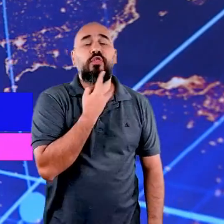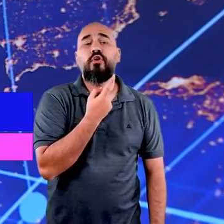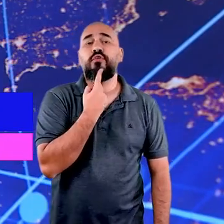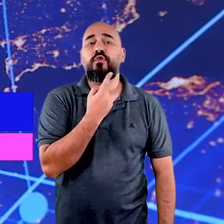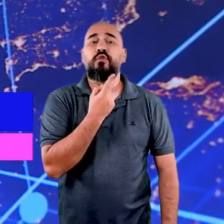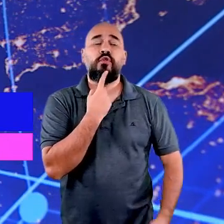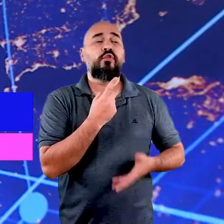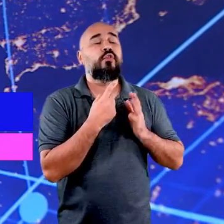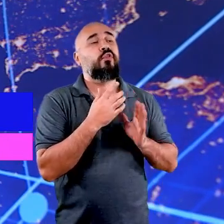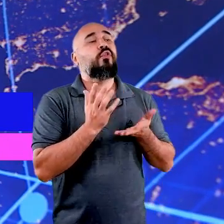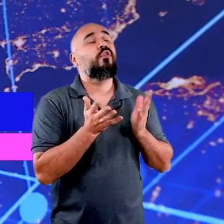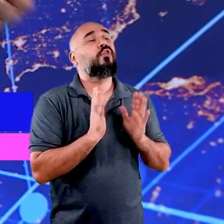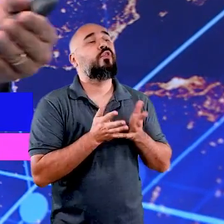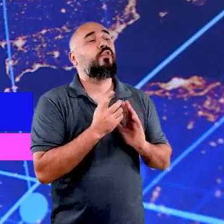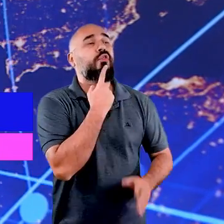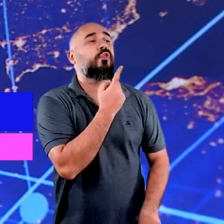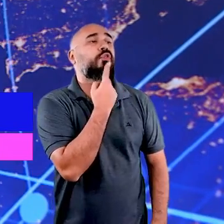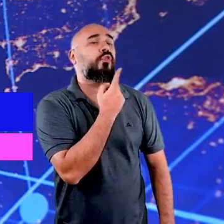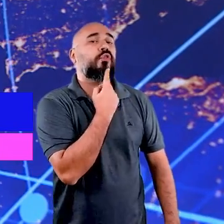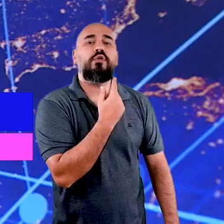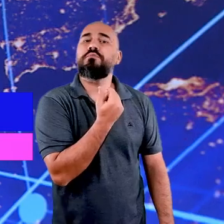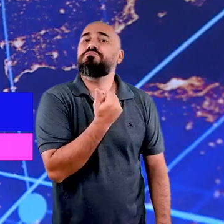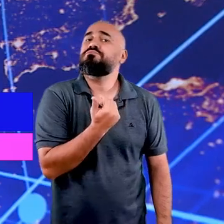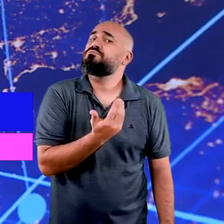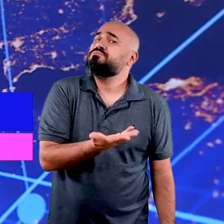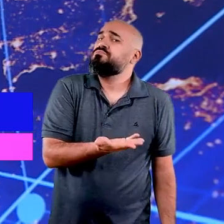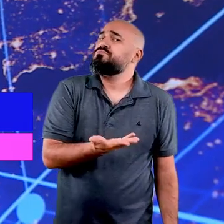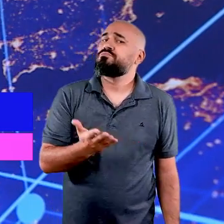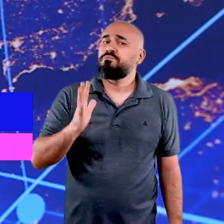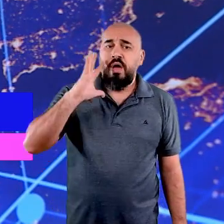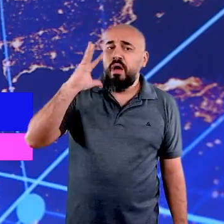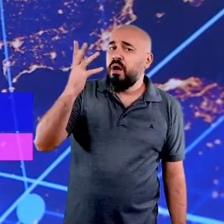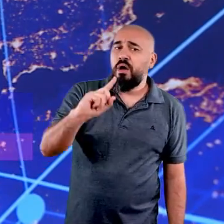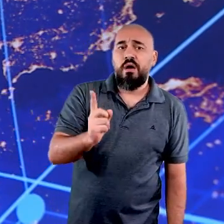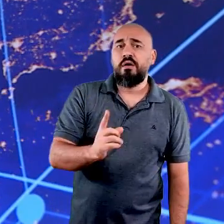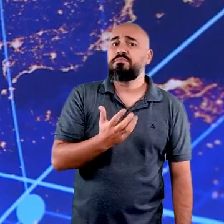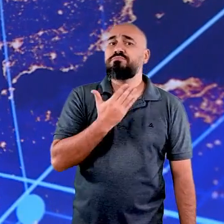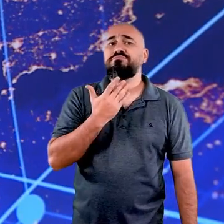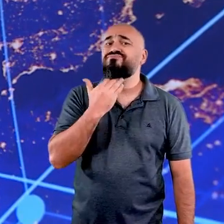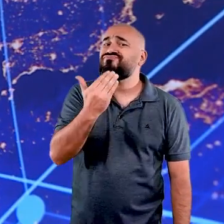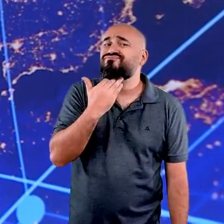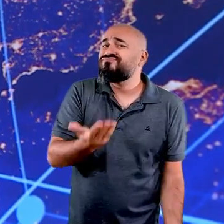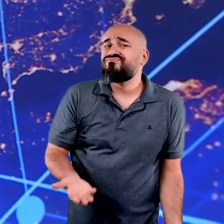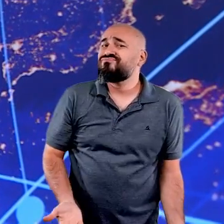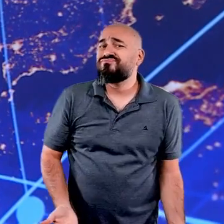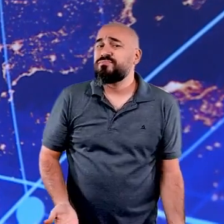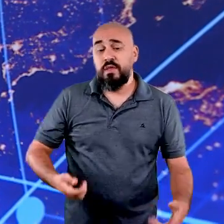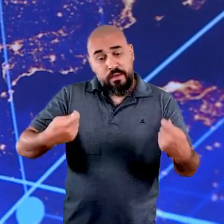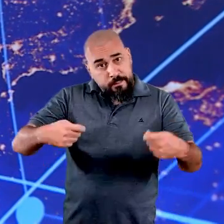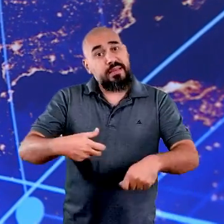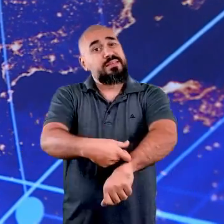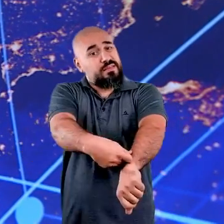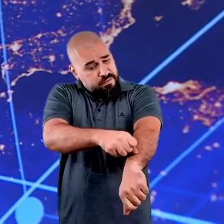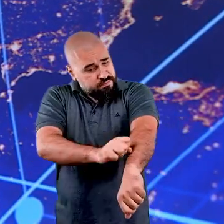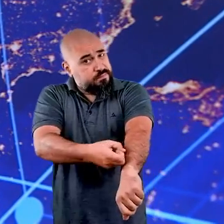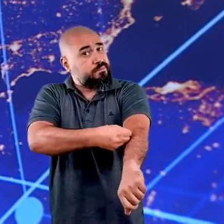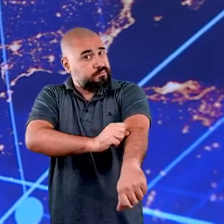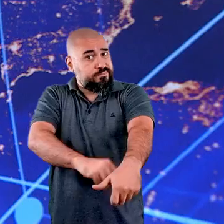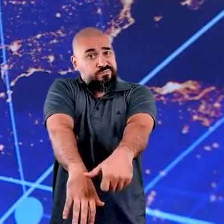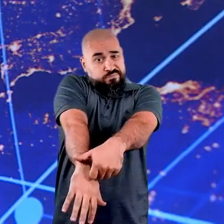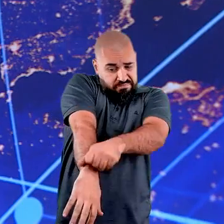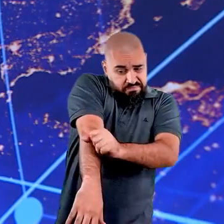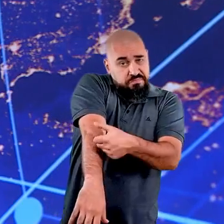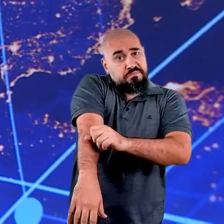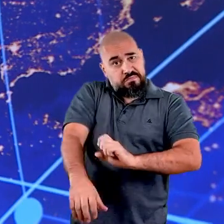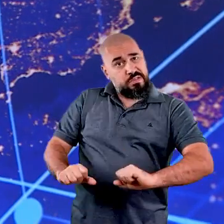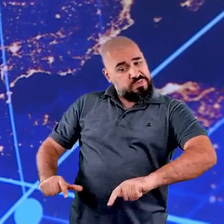não vai adiantar nada. Ficar só dizendo aquilo que você quer não vai resolver. Você precisa agir. Você tem que arregaçar as mangas